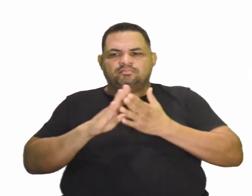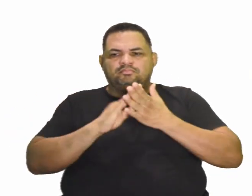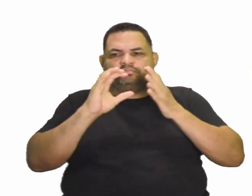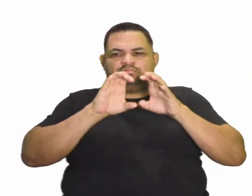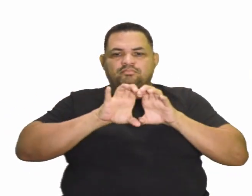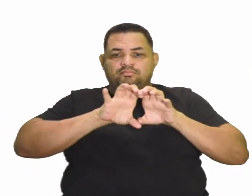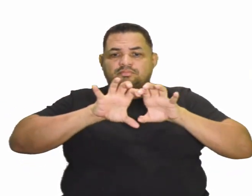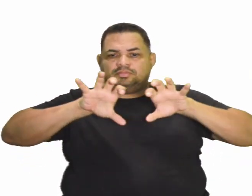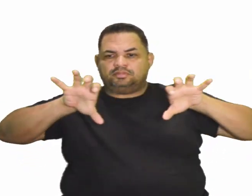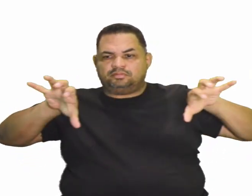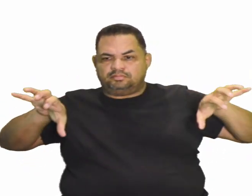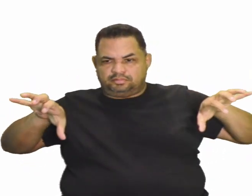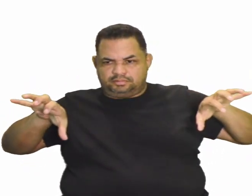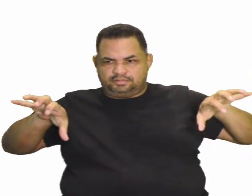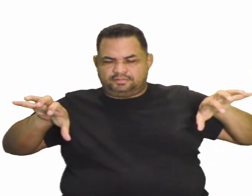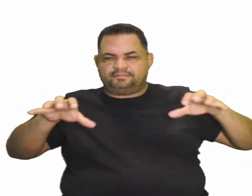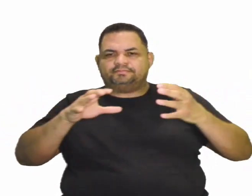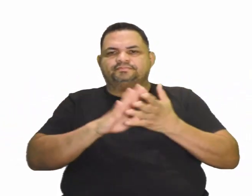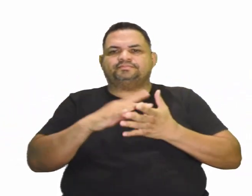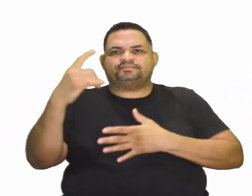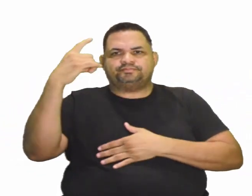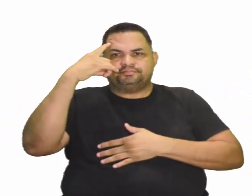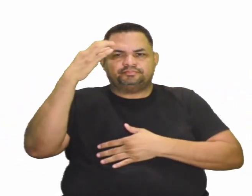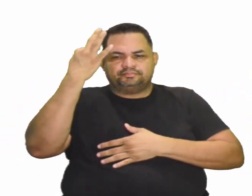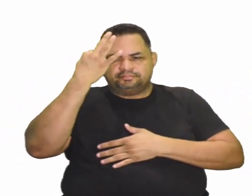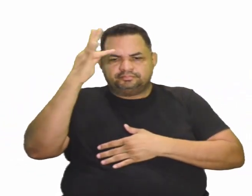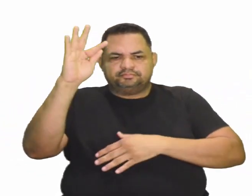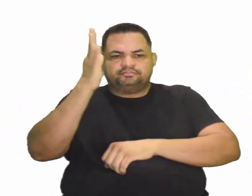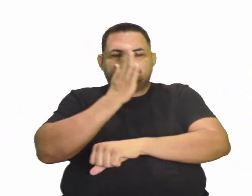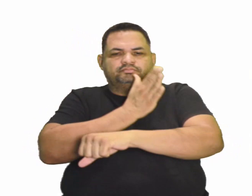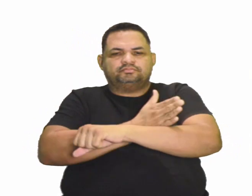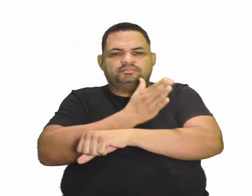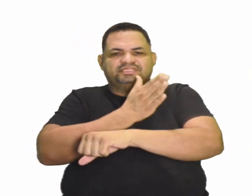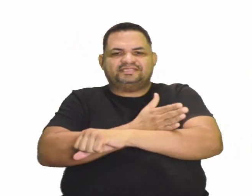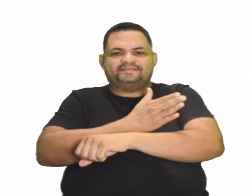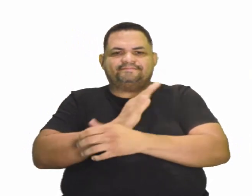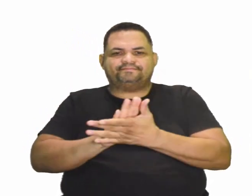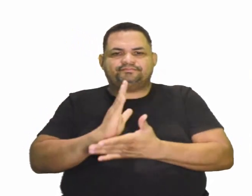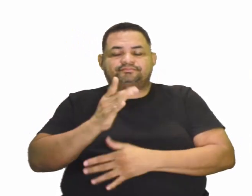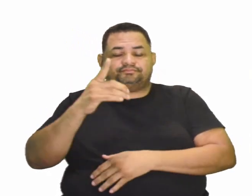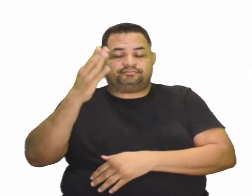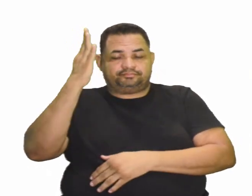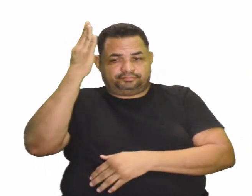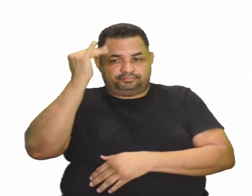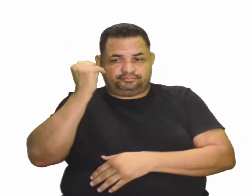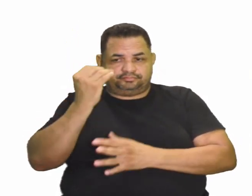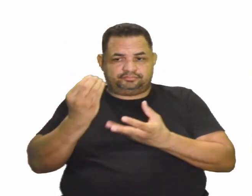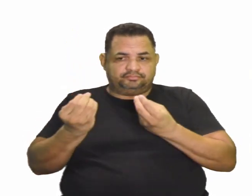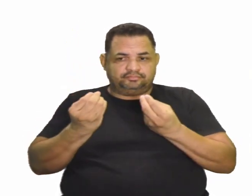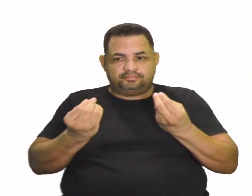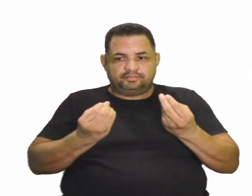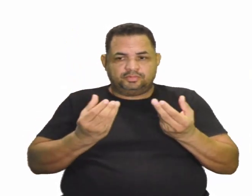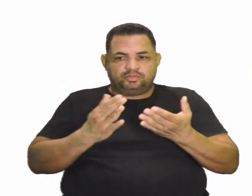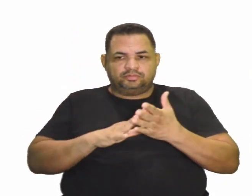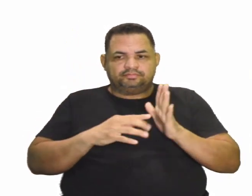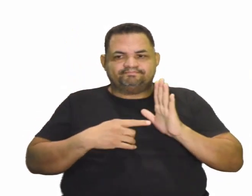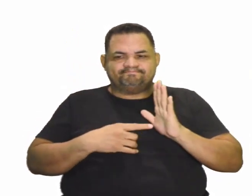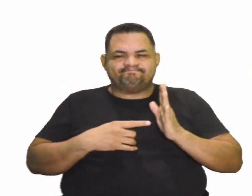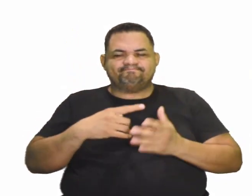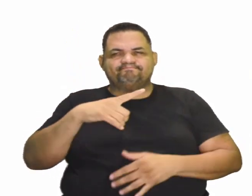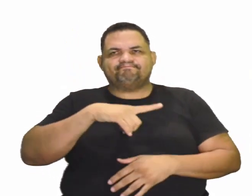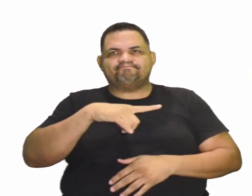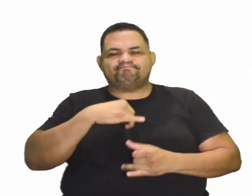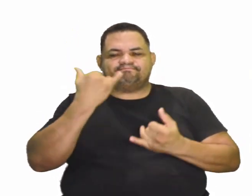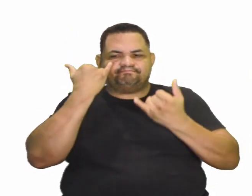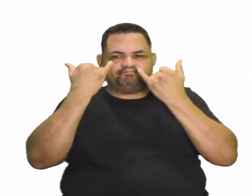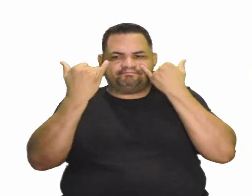pensamento filosófico medieval. Então, vocês já têm aí condição de trazer aí algumas